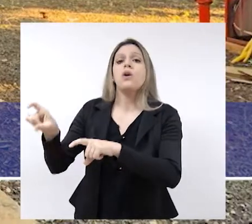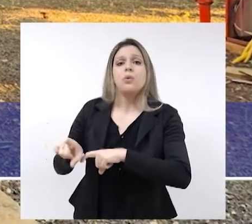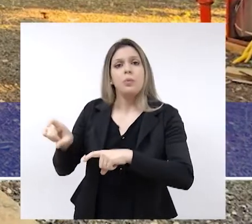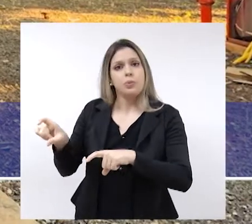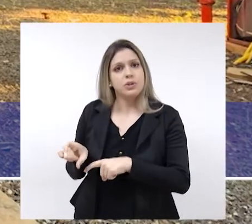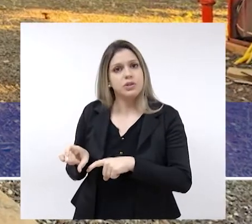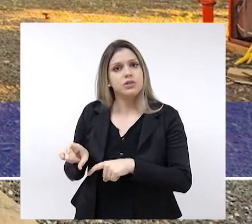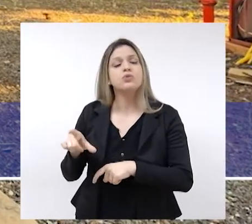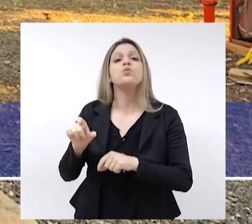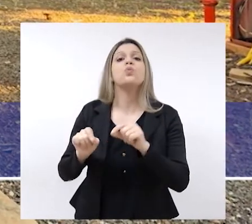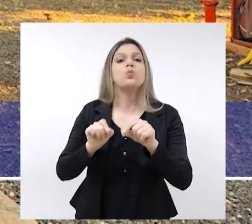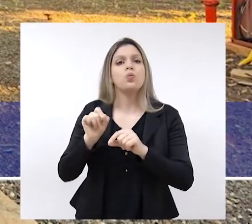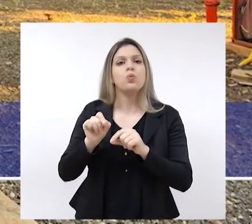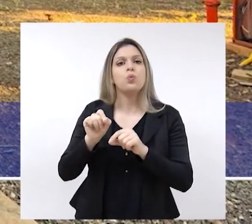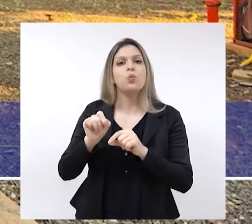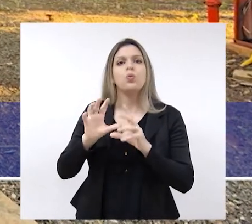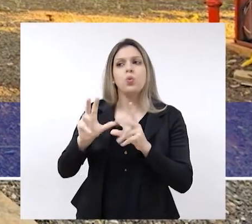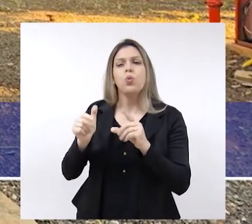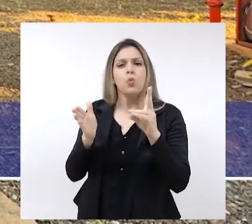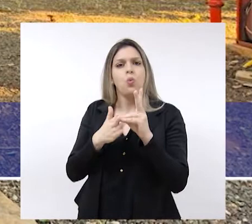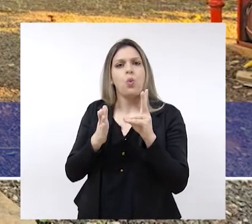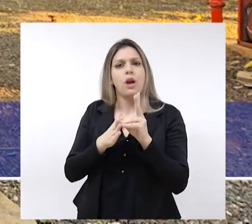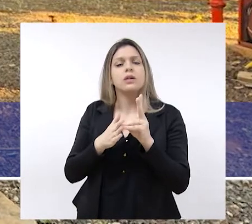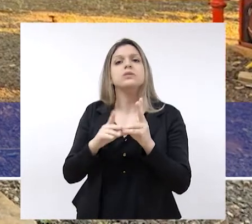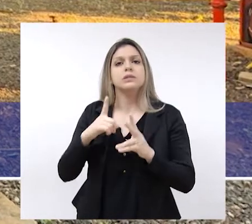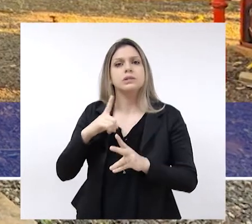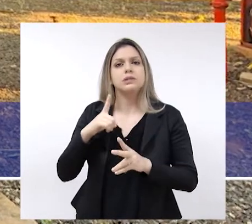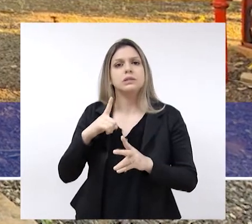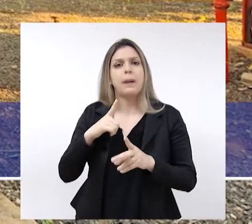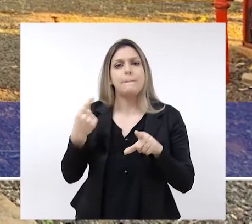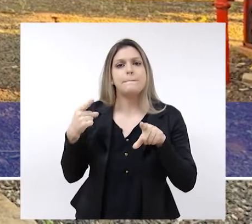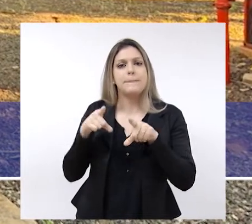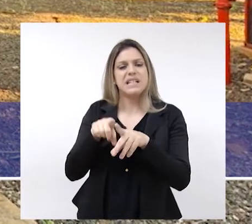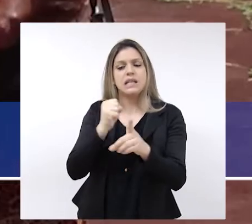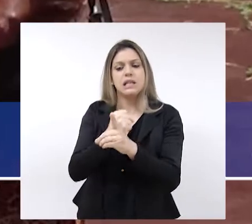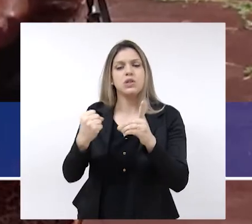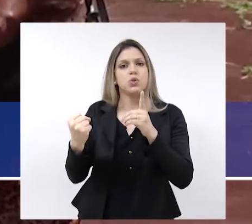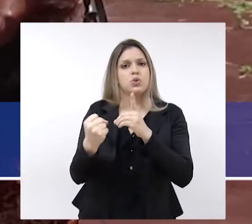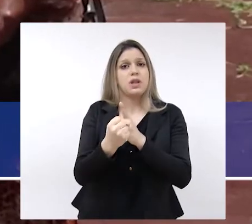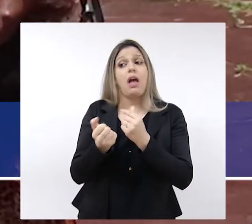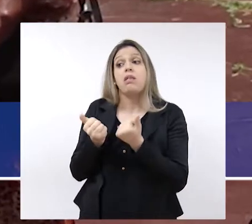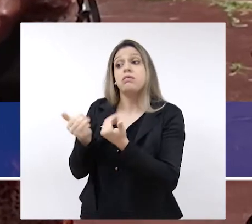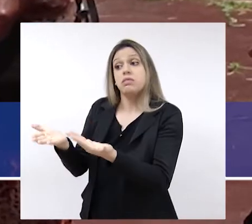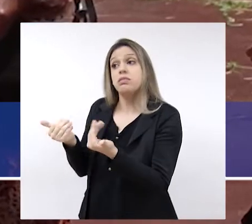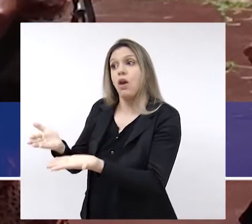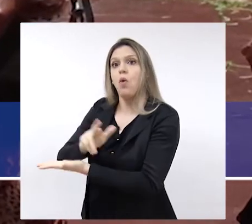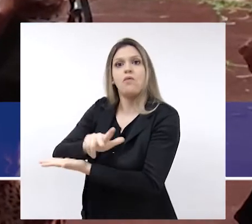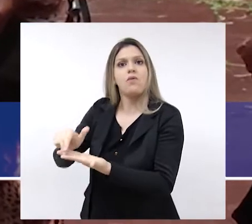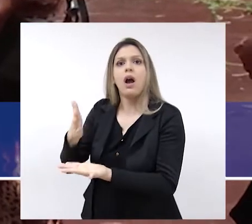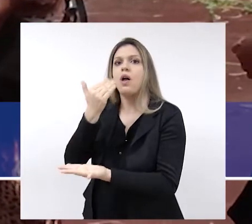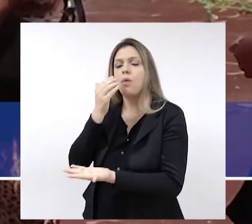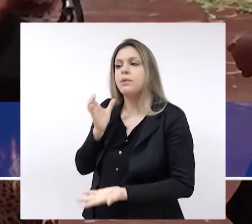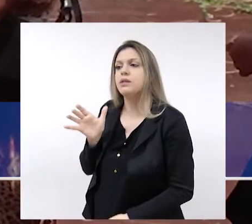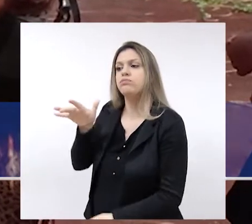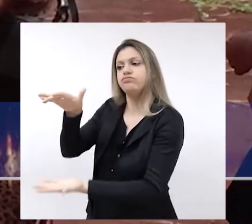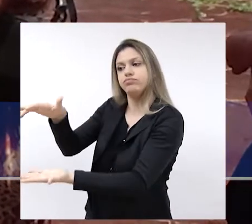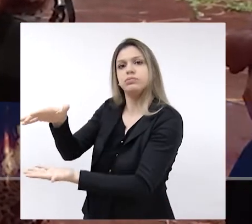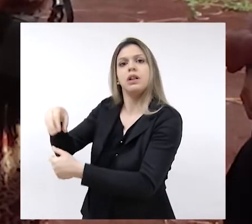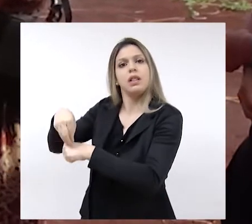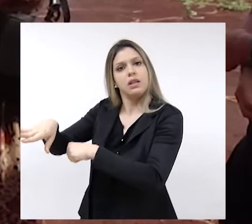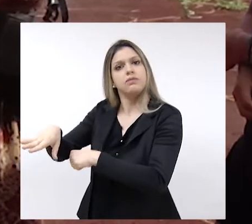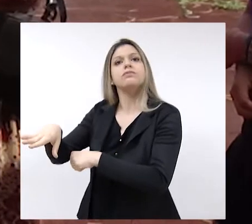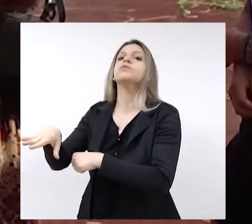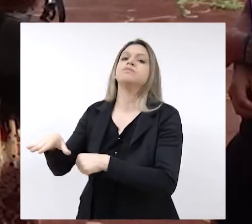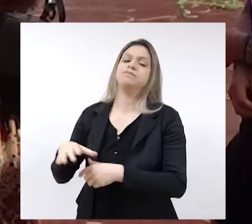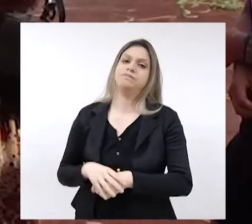Assembleia Legislativa, em parceria com a sociedade civil, entregou diversas cestas de alimentos em várias aldeias nos últimos